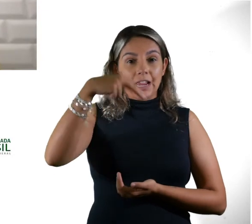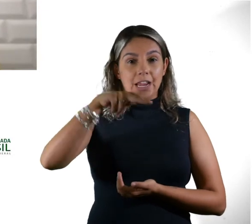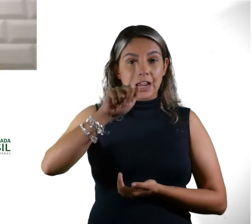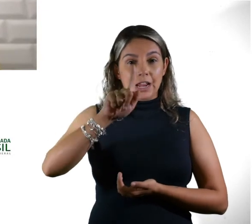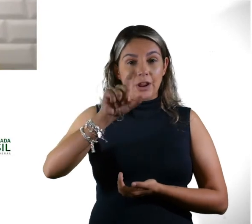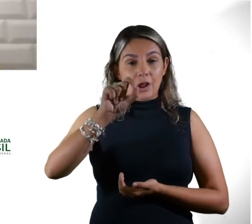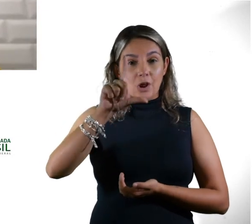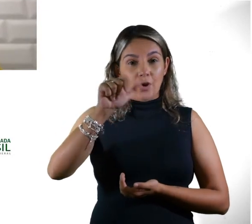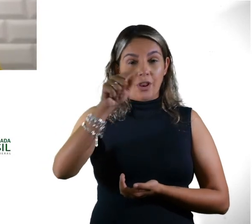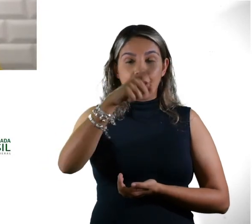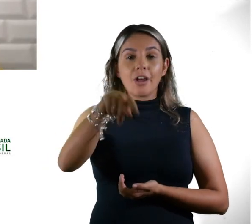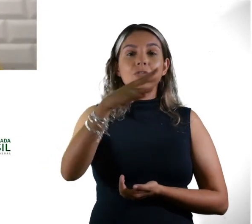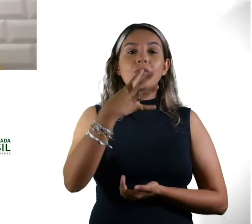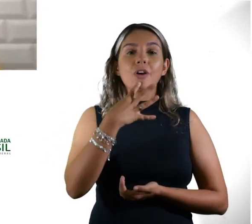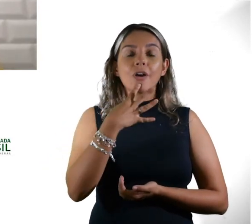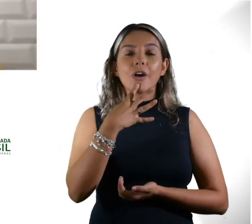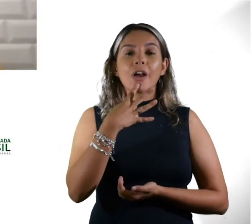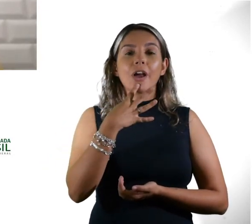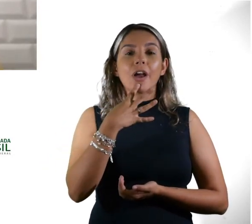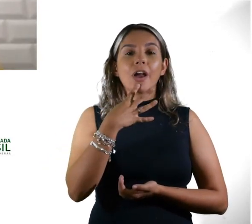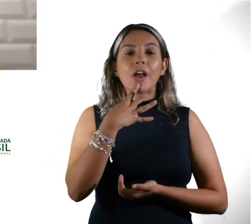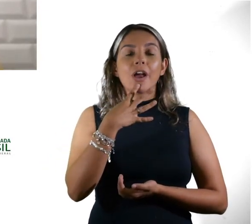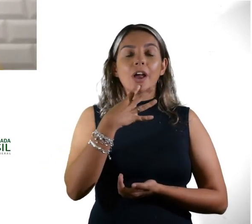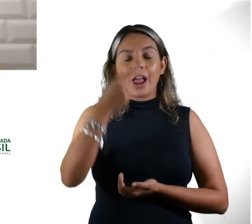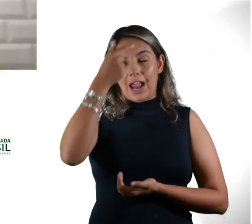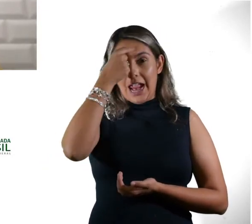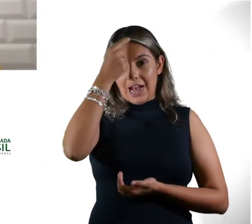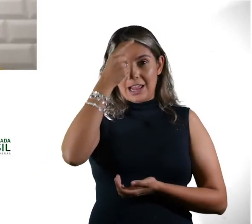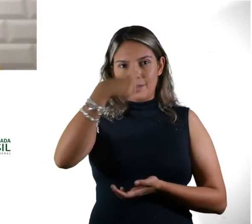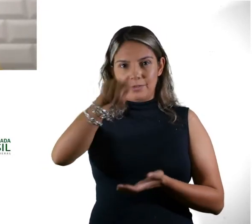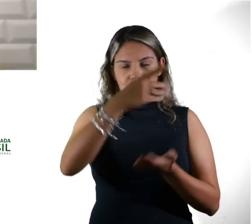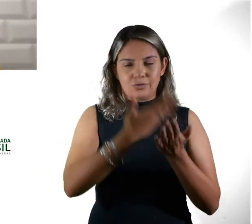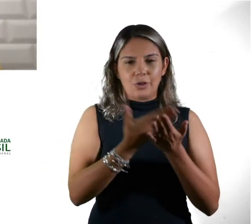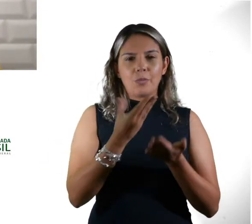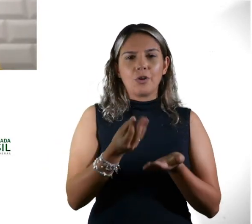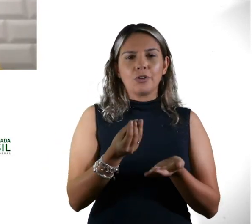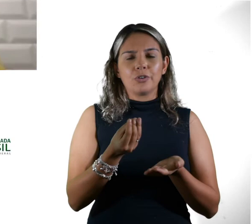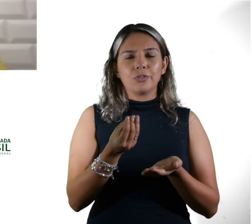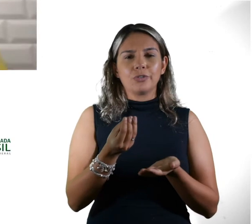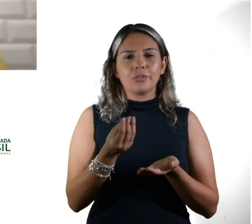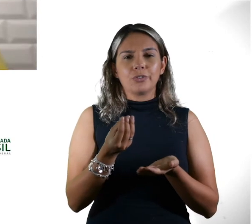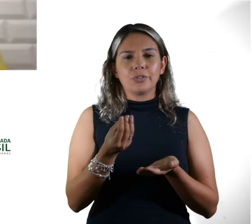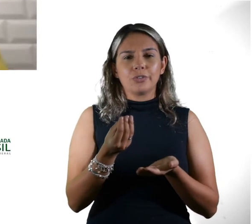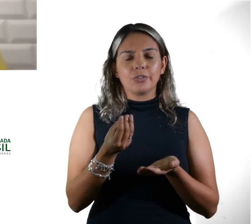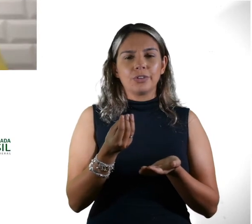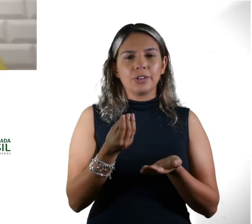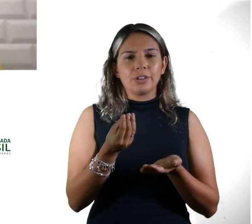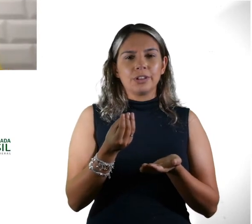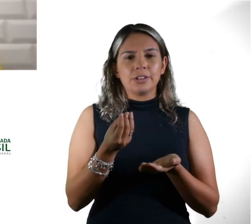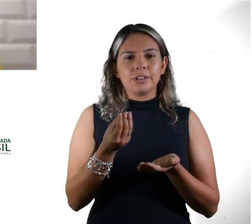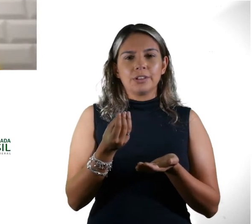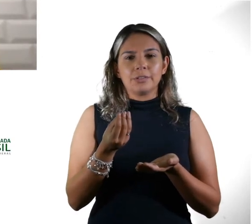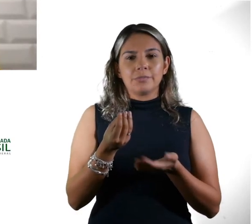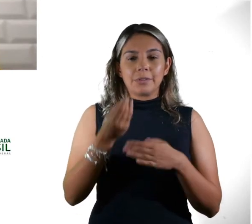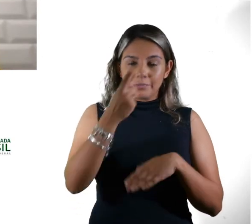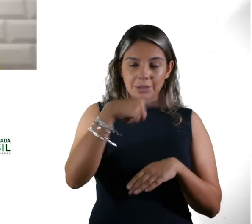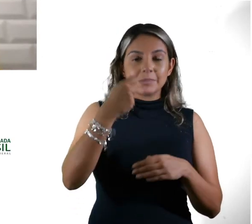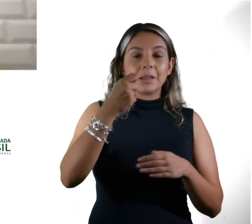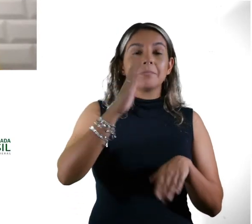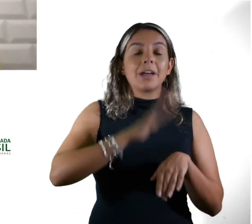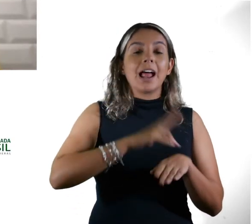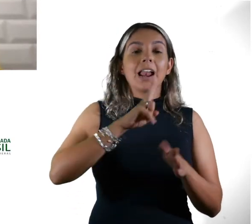é bem conhecida no Brasil, no meio académico, mas mereceria, enfim, mereceria ter mais leitores